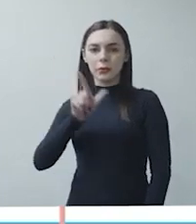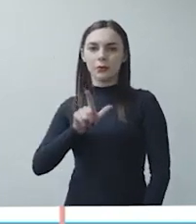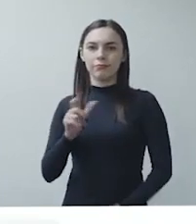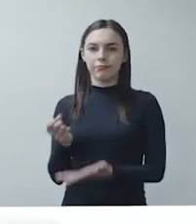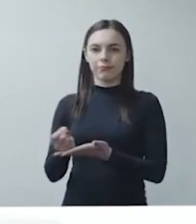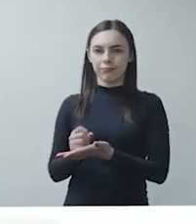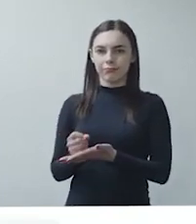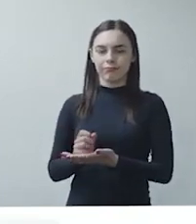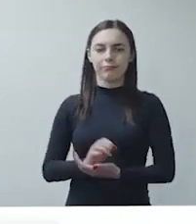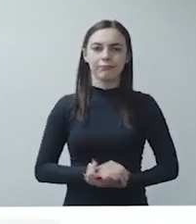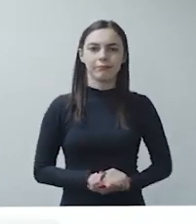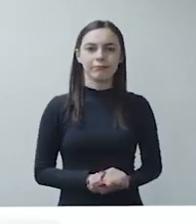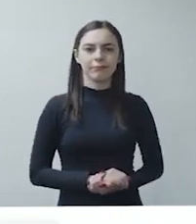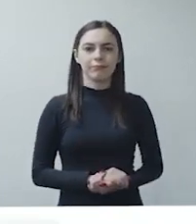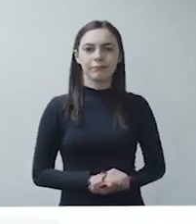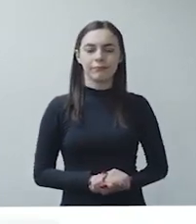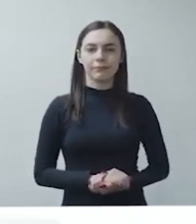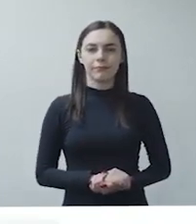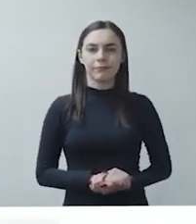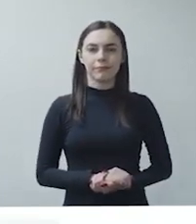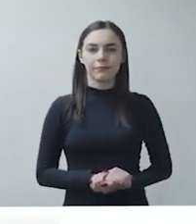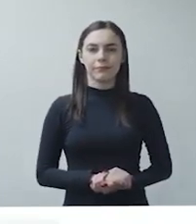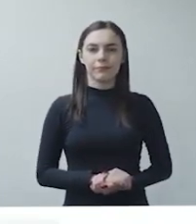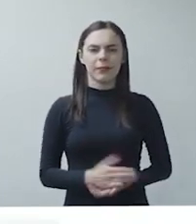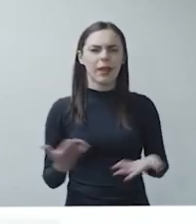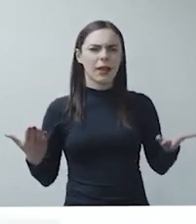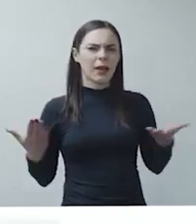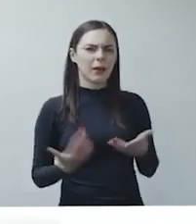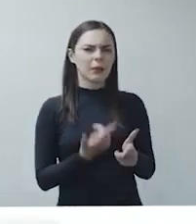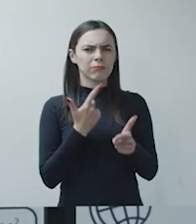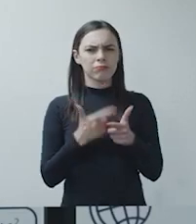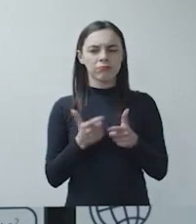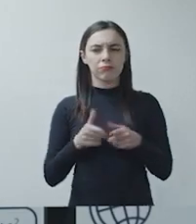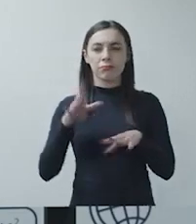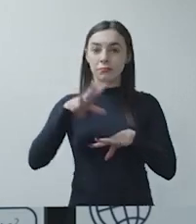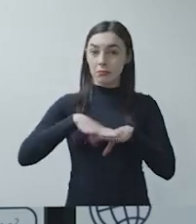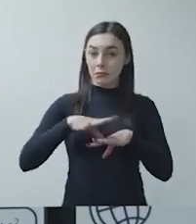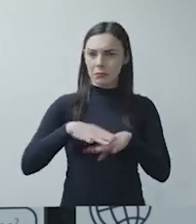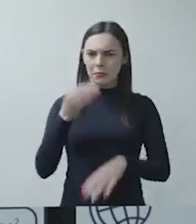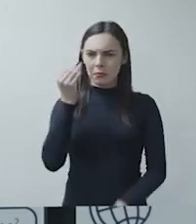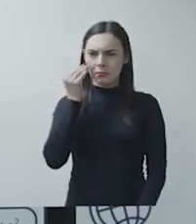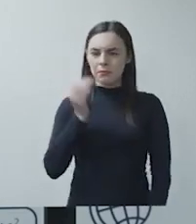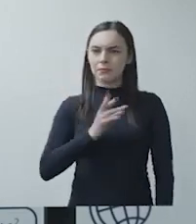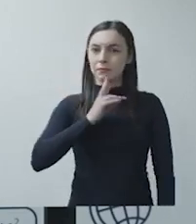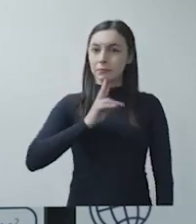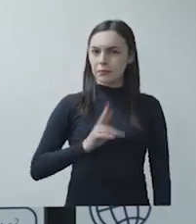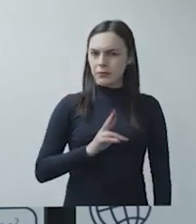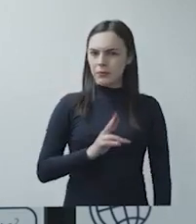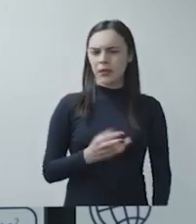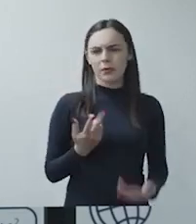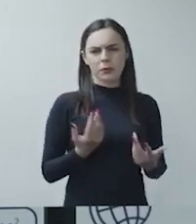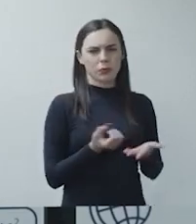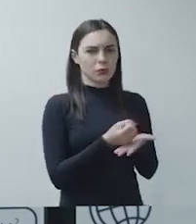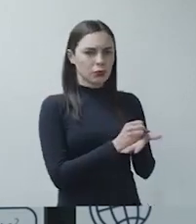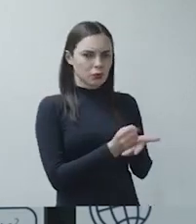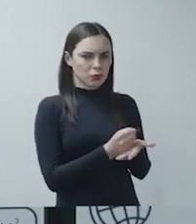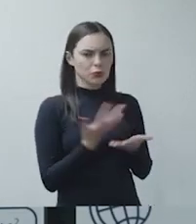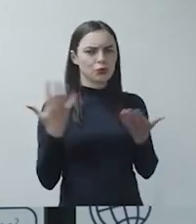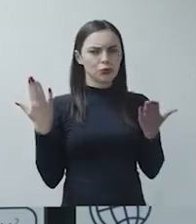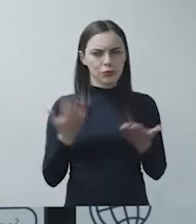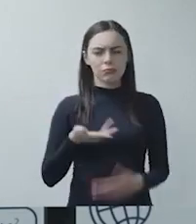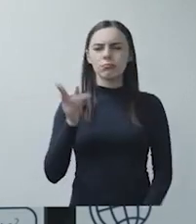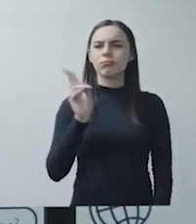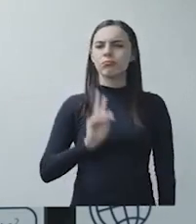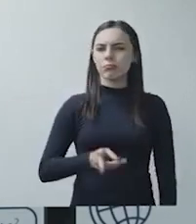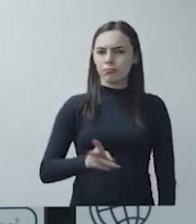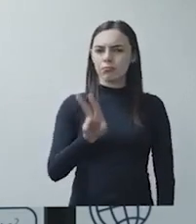jogou. Vamos resolver esses problemas também. Como nós estamos falando ainda do jogo, vamos continuar